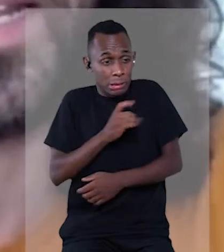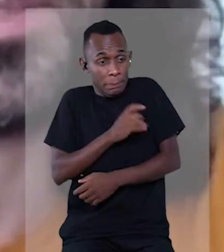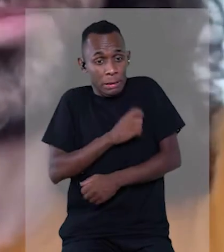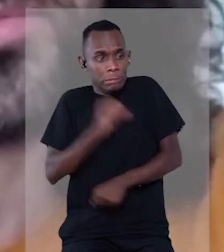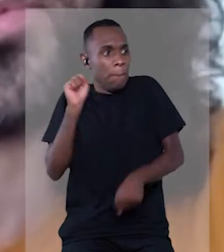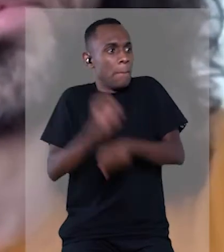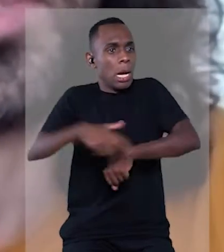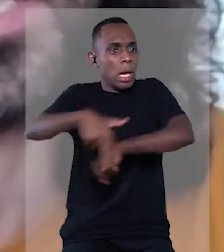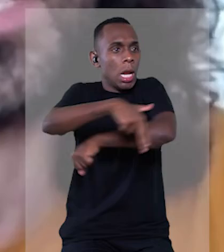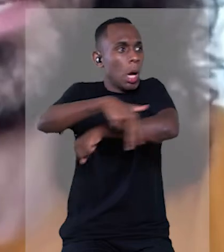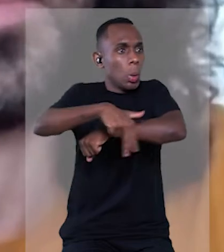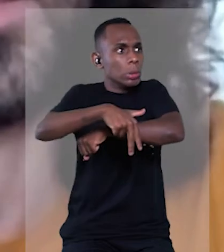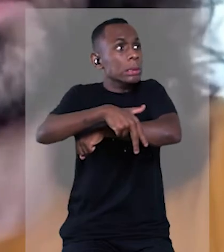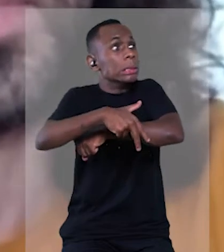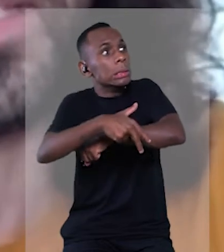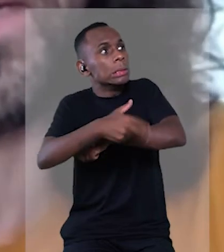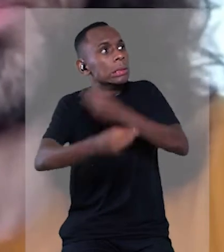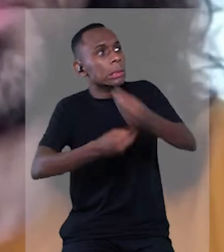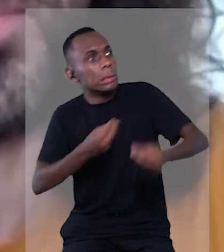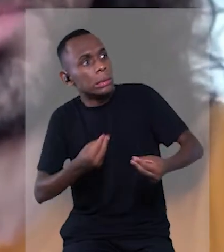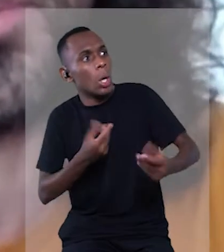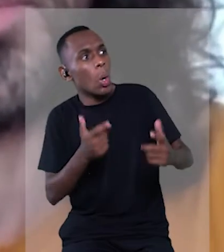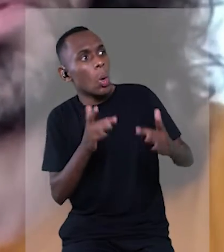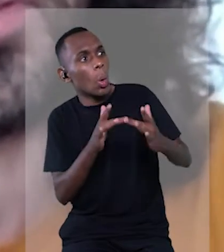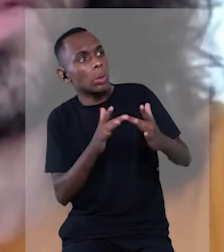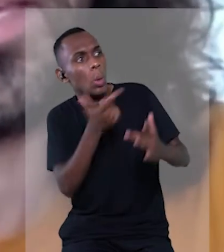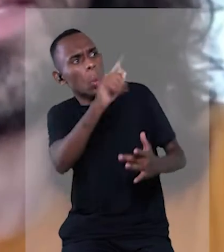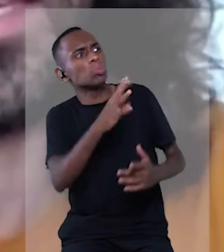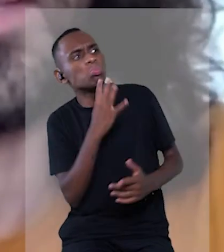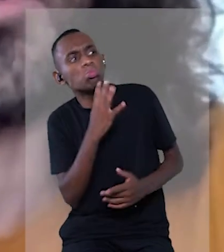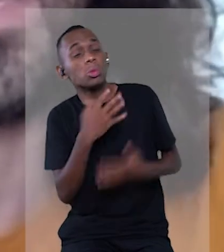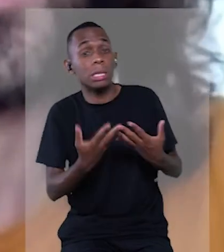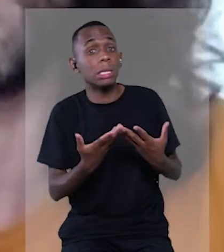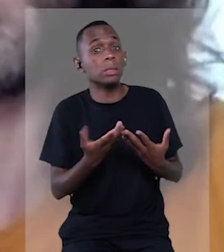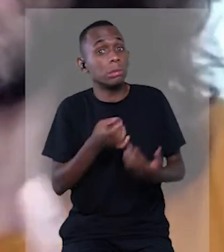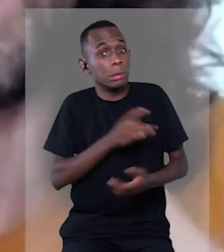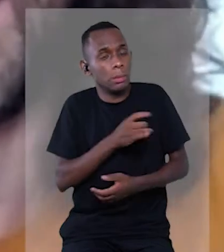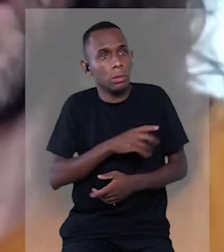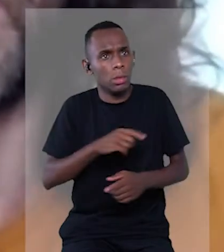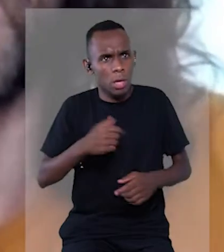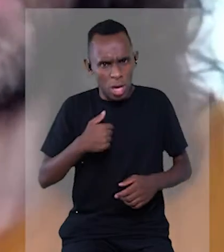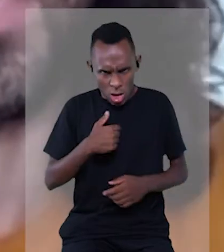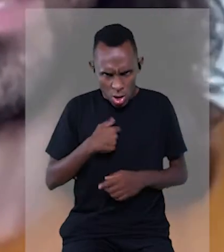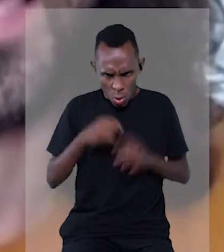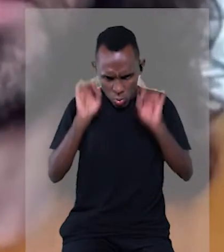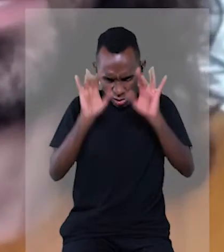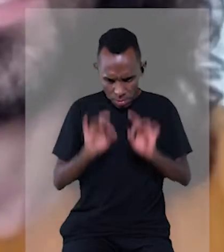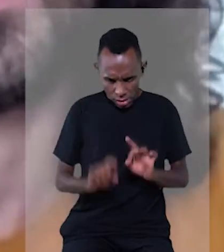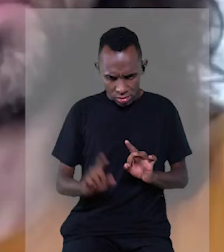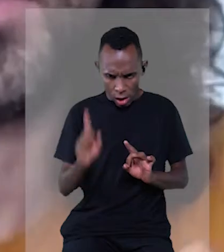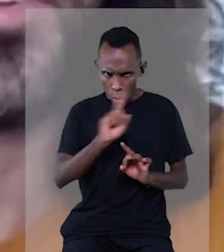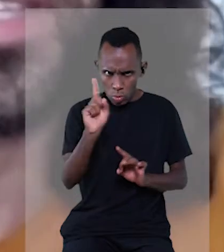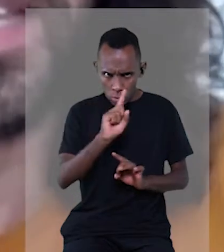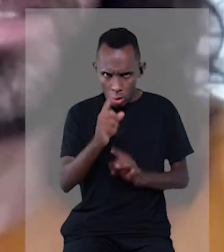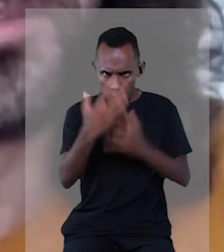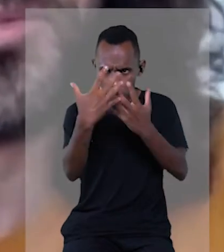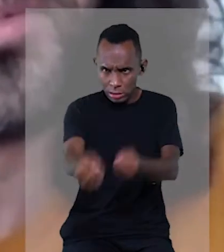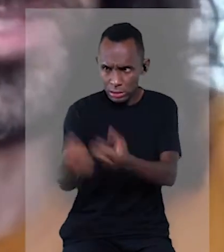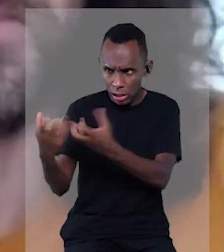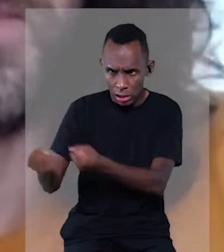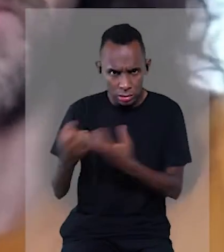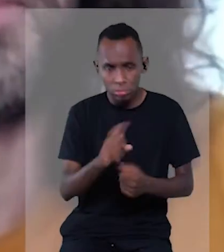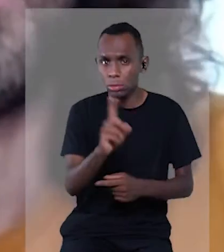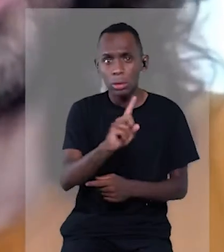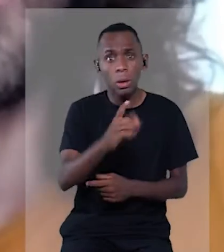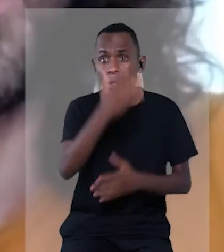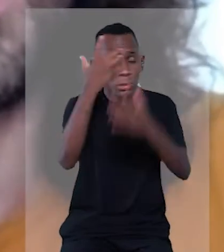de parar nas ruas, medo do estranho, do outro. E não é que eu sou especial, as pessoas vêm até mim, as pessoas vão até